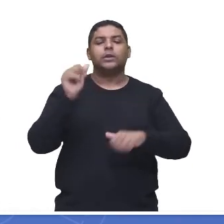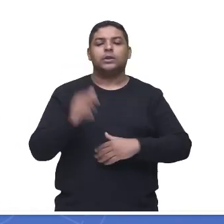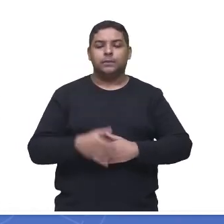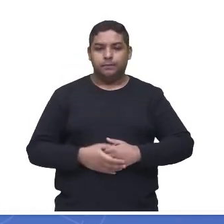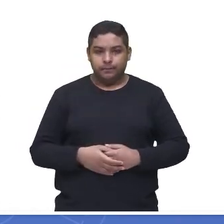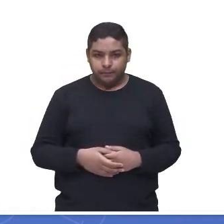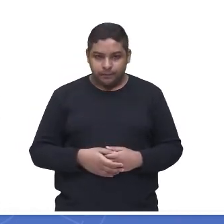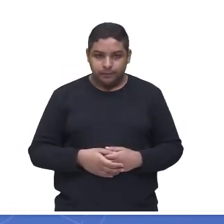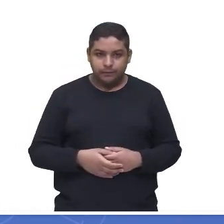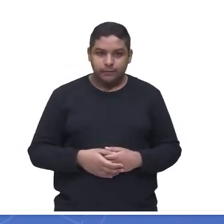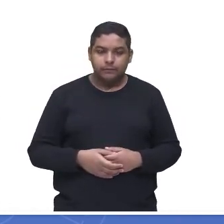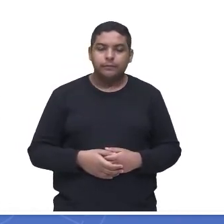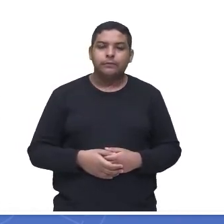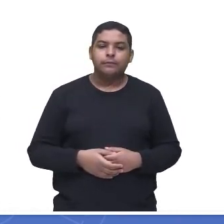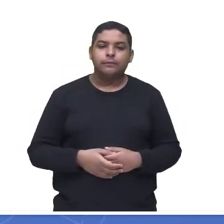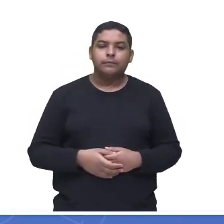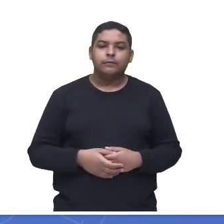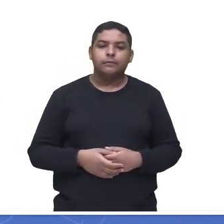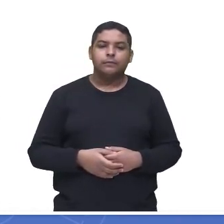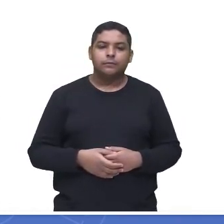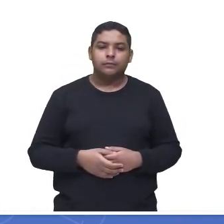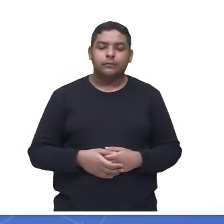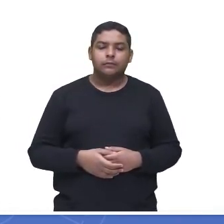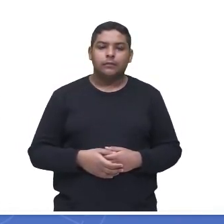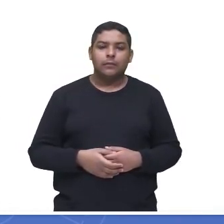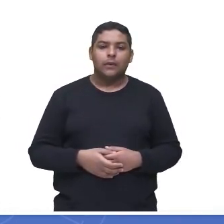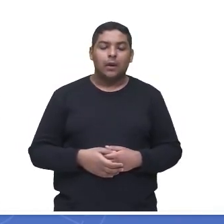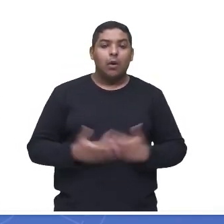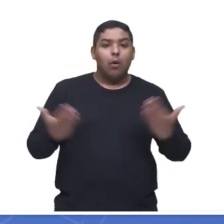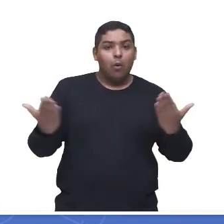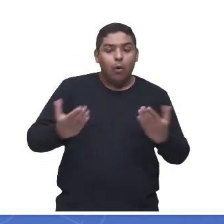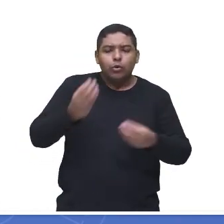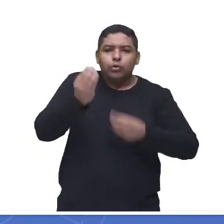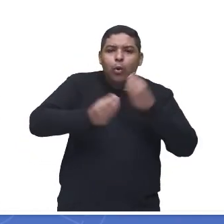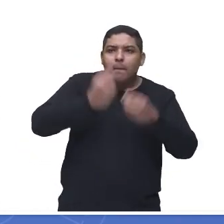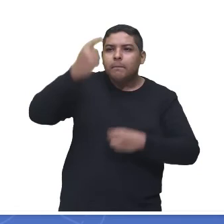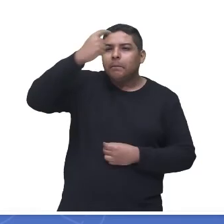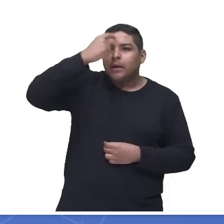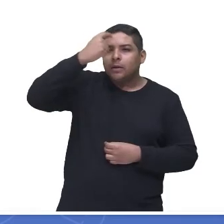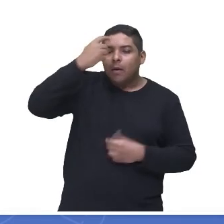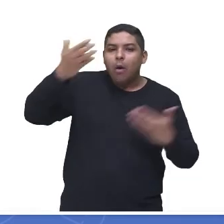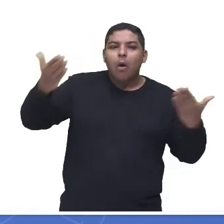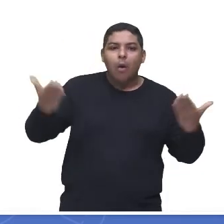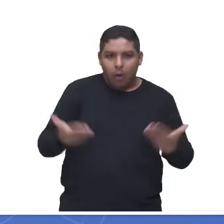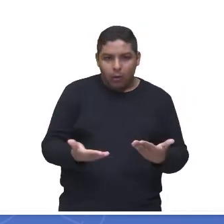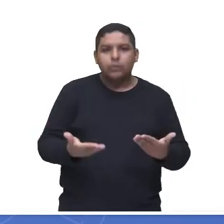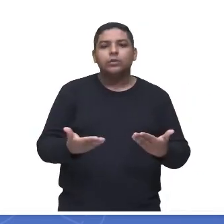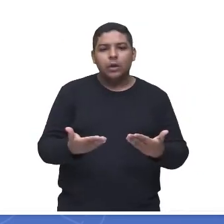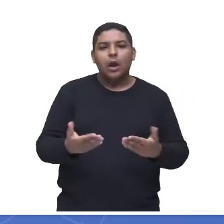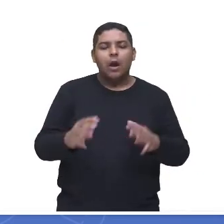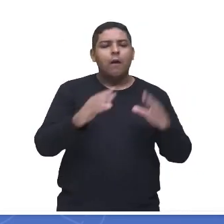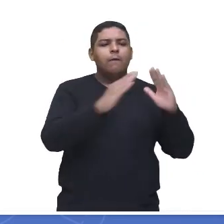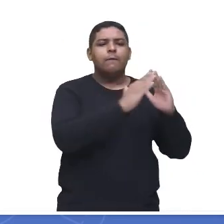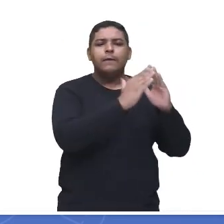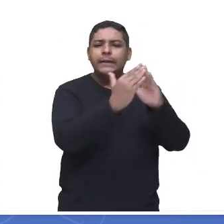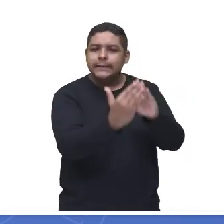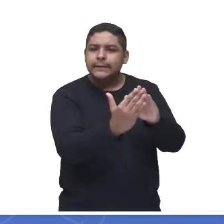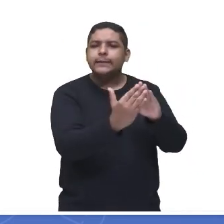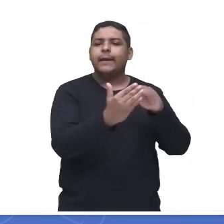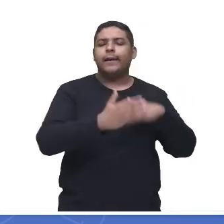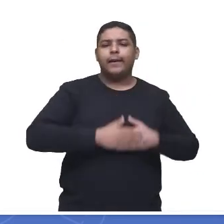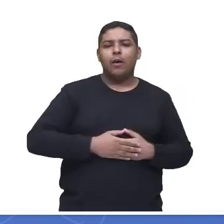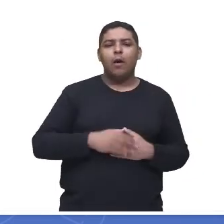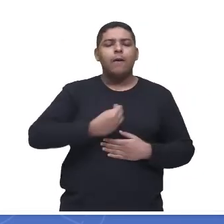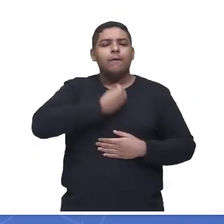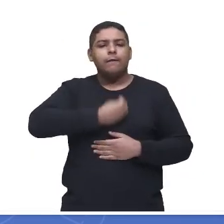maneira como nós pensamos hoje, aí na sua casa, sua família, seus vizinhos, a sua vida